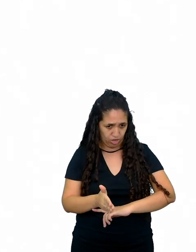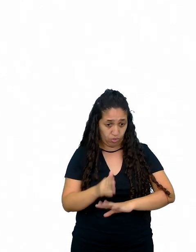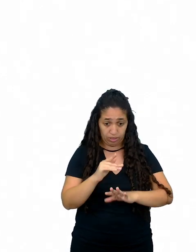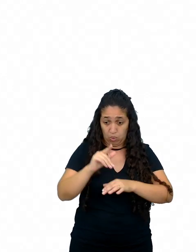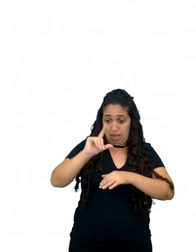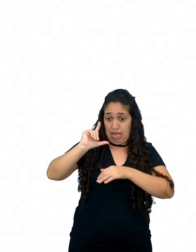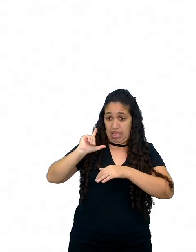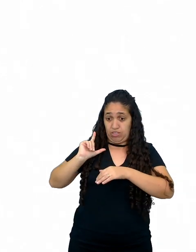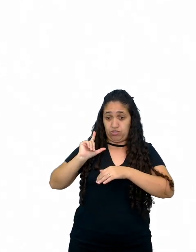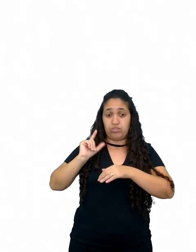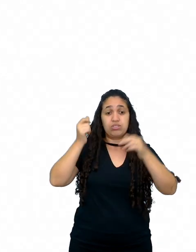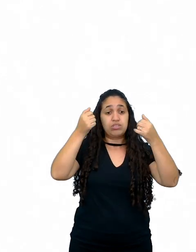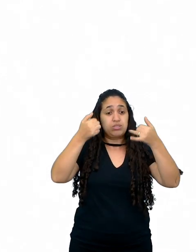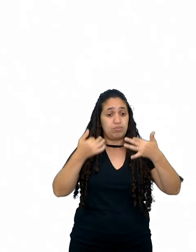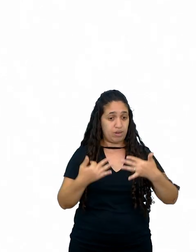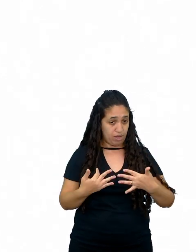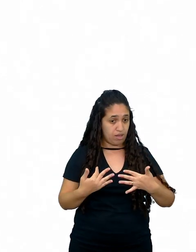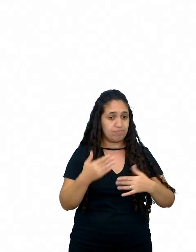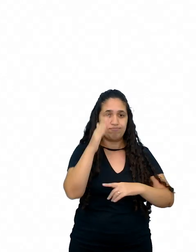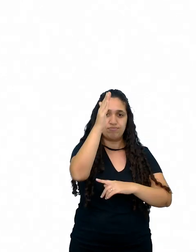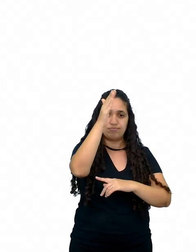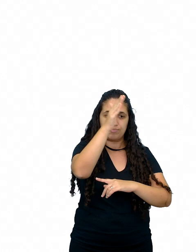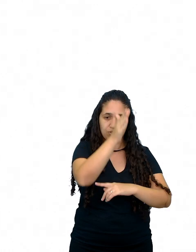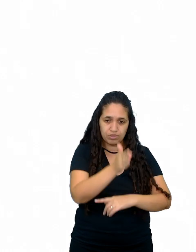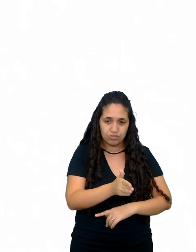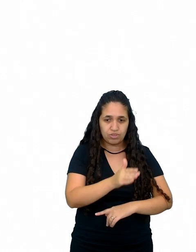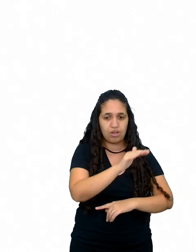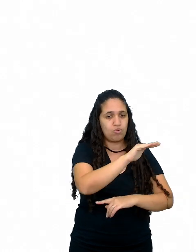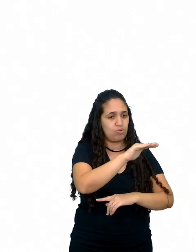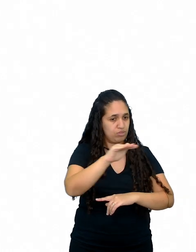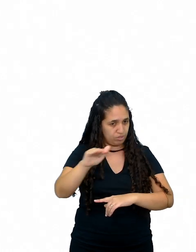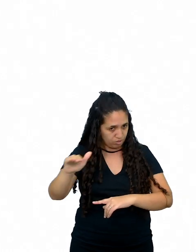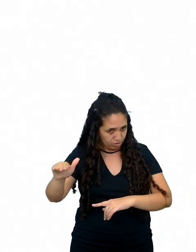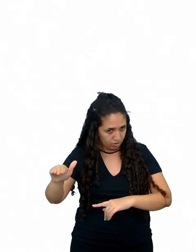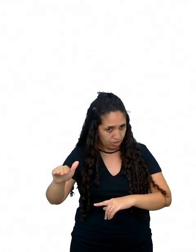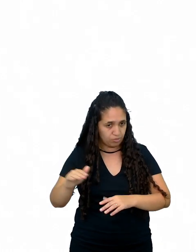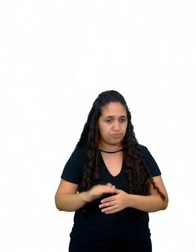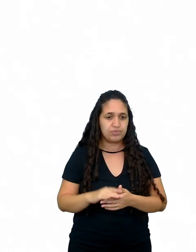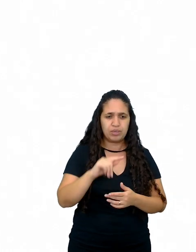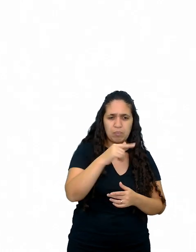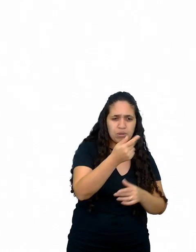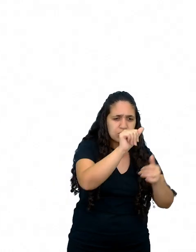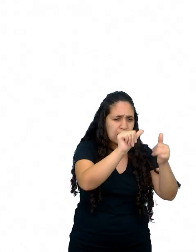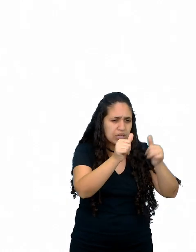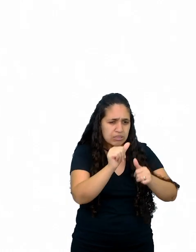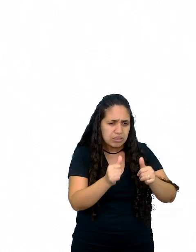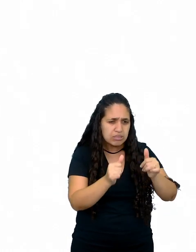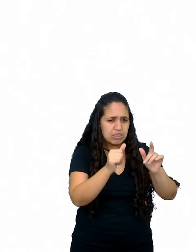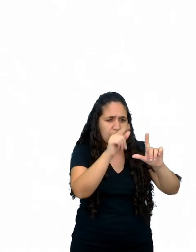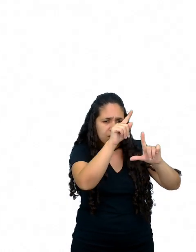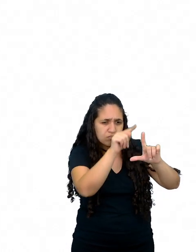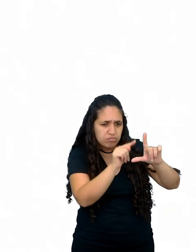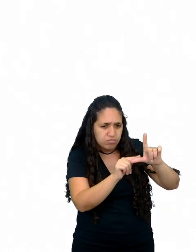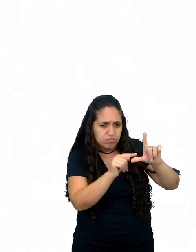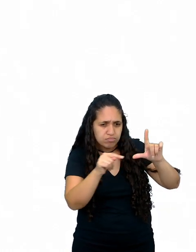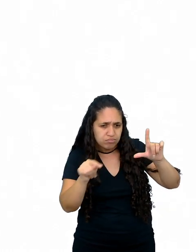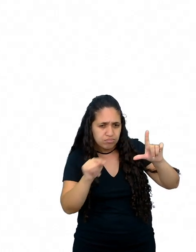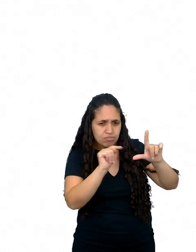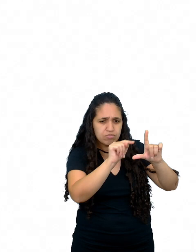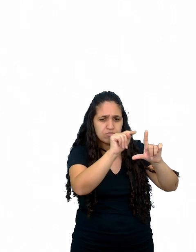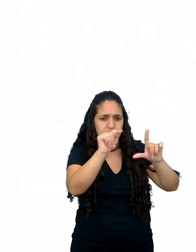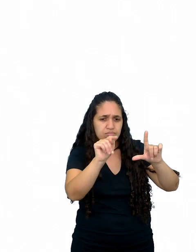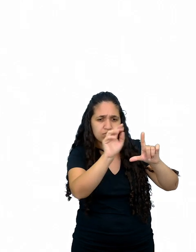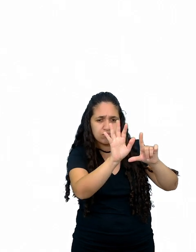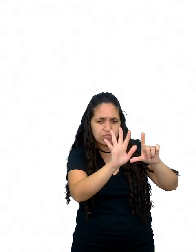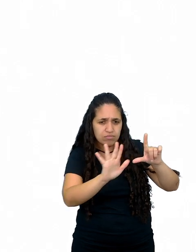falar do inclinado. Analisar as coordenadas do ponto em um plano cartesiano e determinar a distância entre